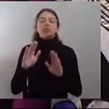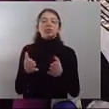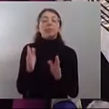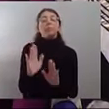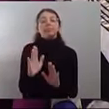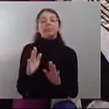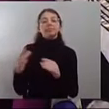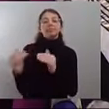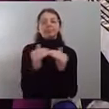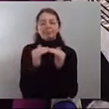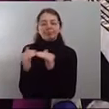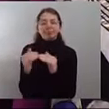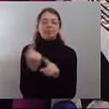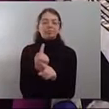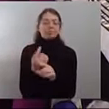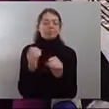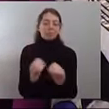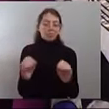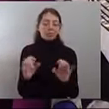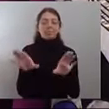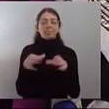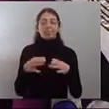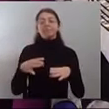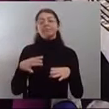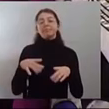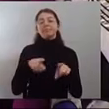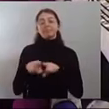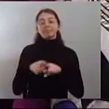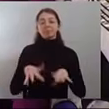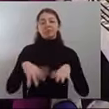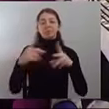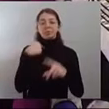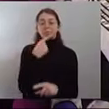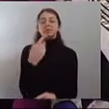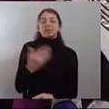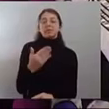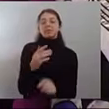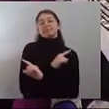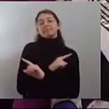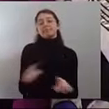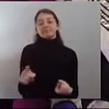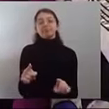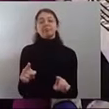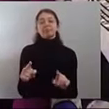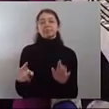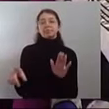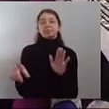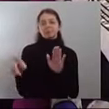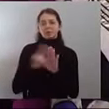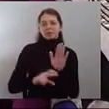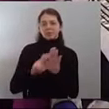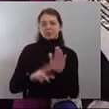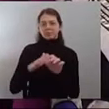de circunstâncias. Ao Grupo Político Evoluir Oeiras foi negado o direito, consagrado explicitamente na letra do regimento da Assembleia Municipal de